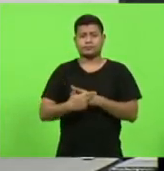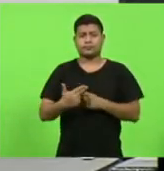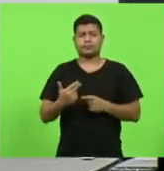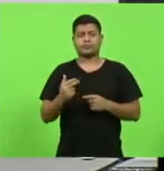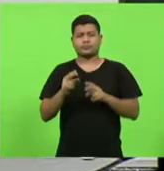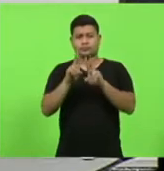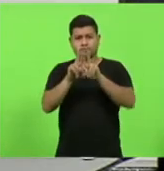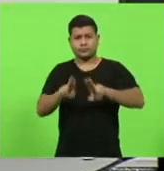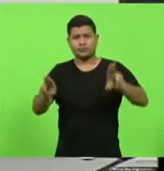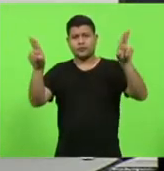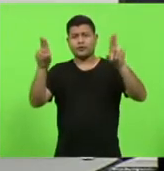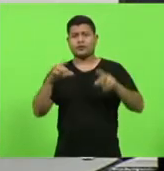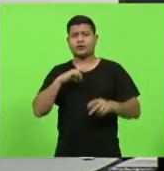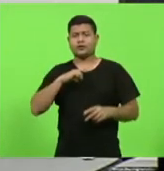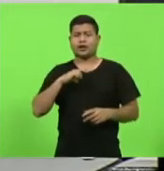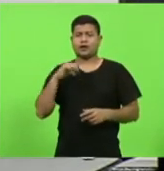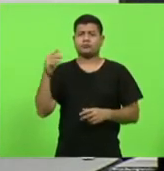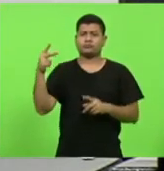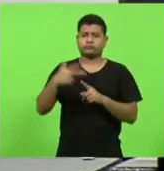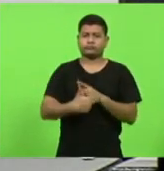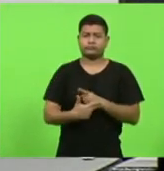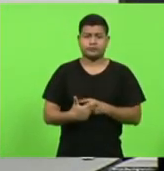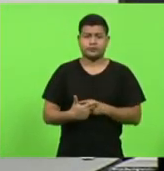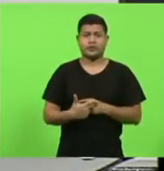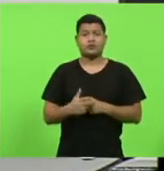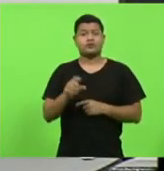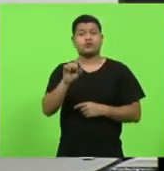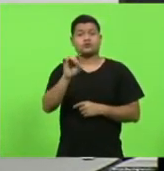teve corte, mas só para a obra